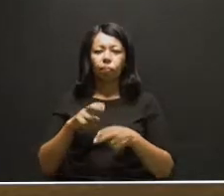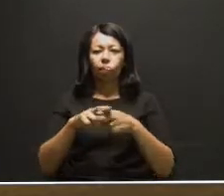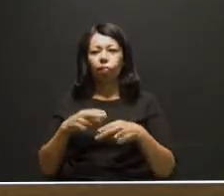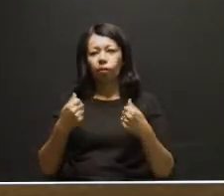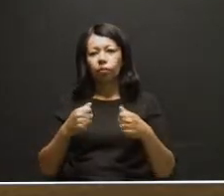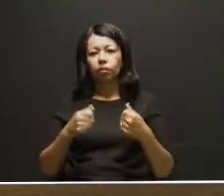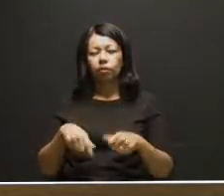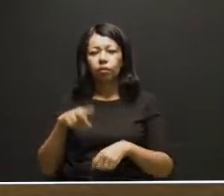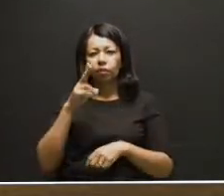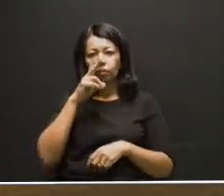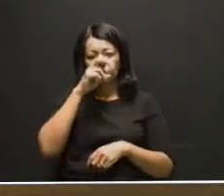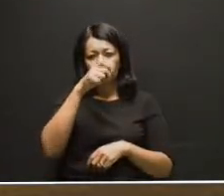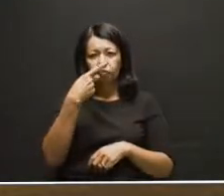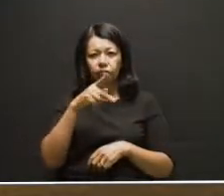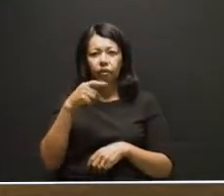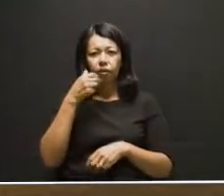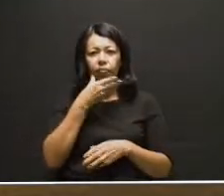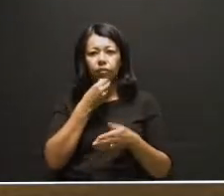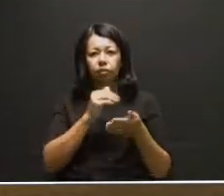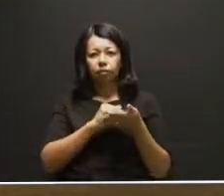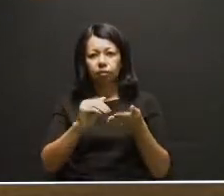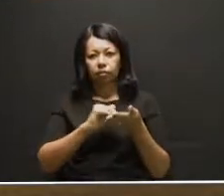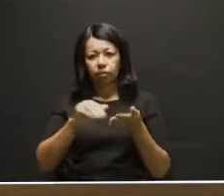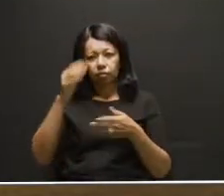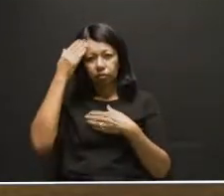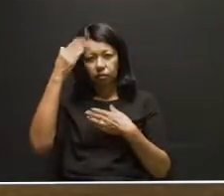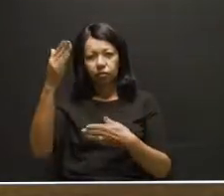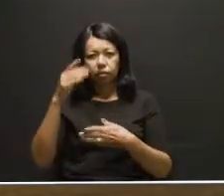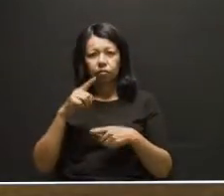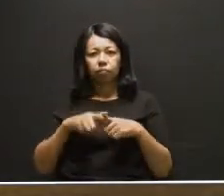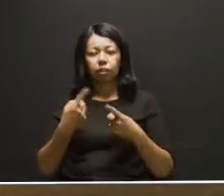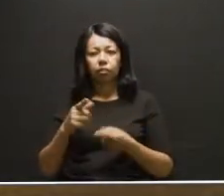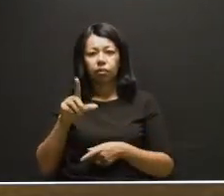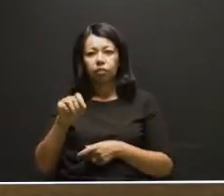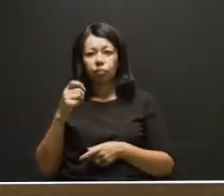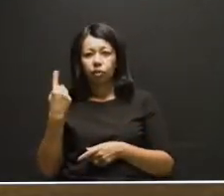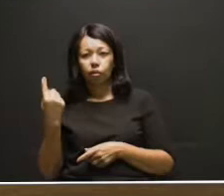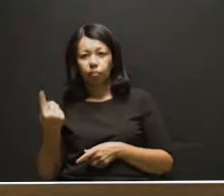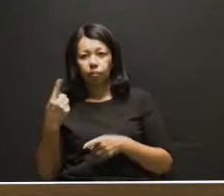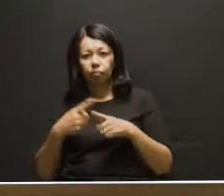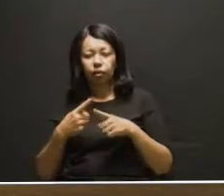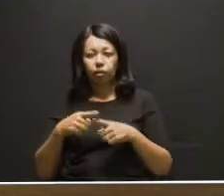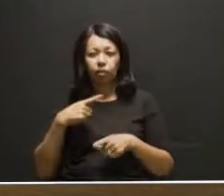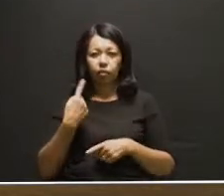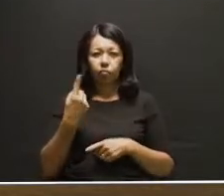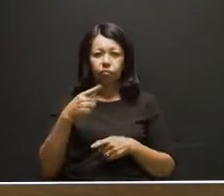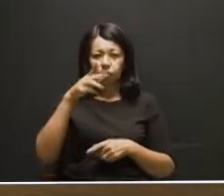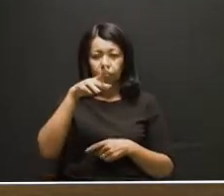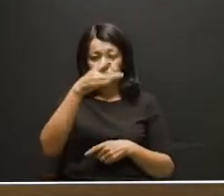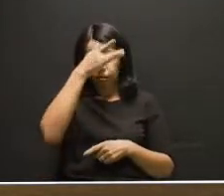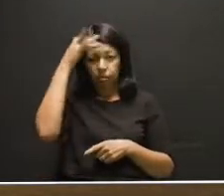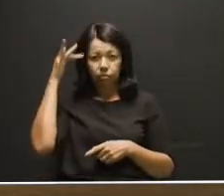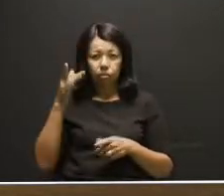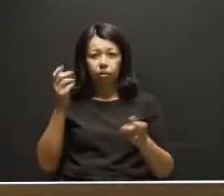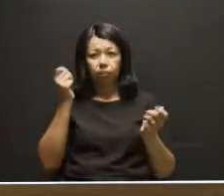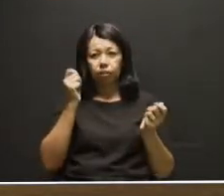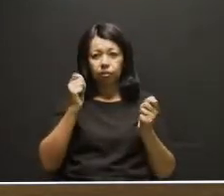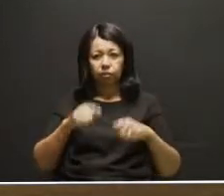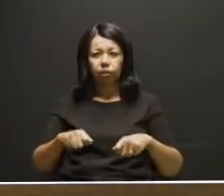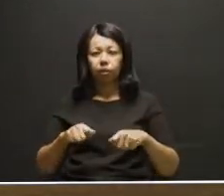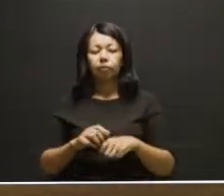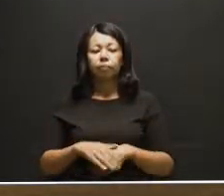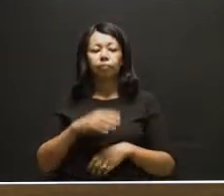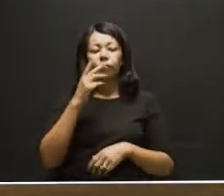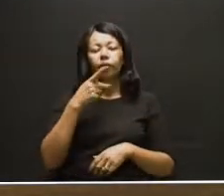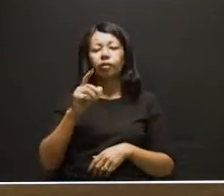pulso e falar com o secretário olha te agradeço mas fique nessa porque temos aqui uma pessoa capacitada então eu faço coro a essa falha e também